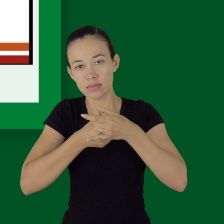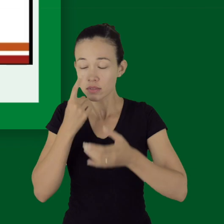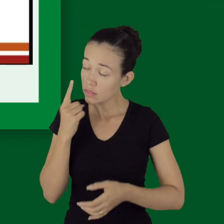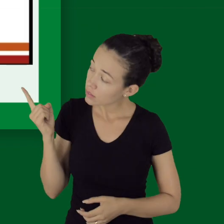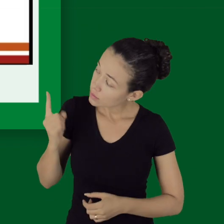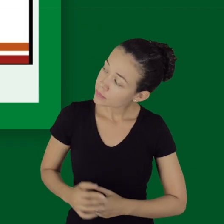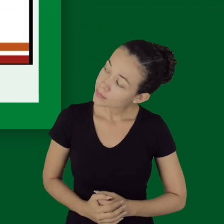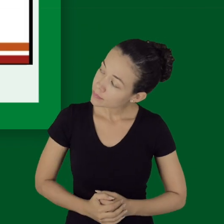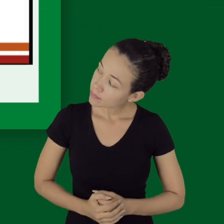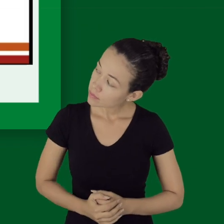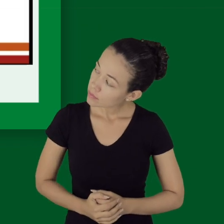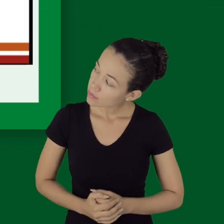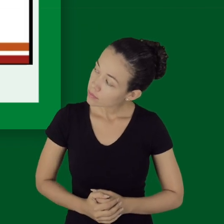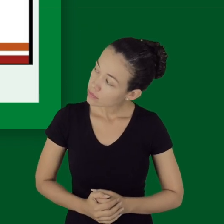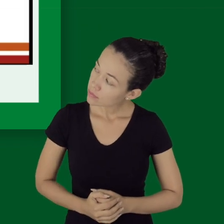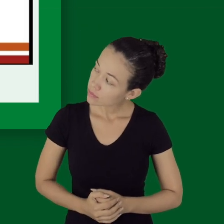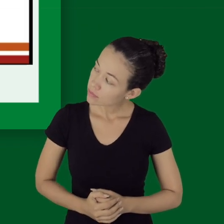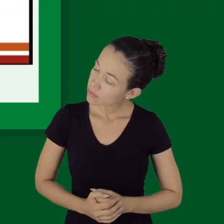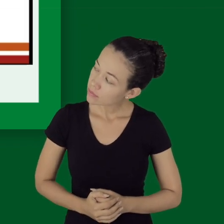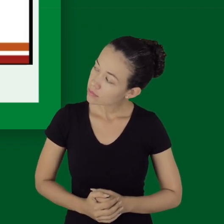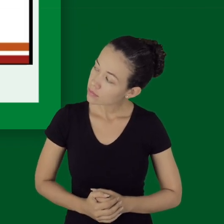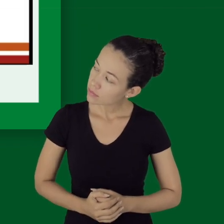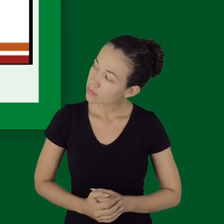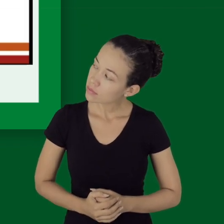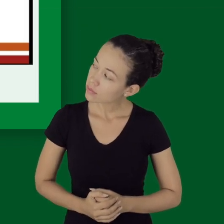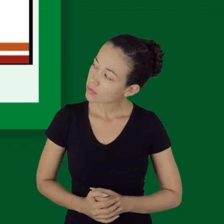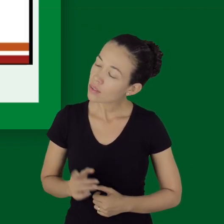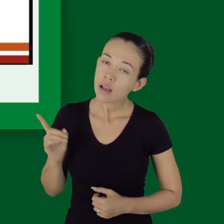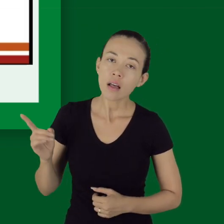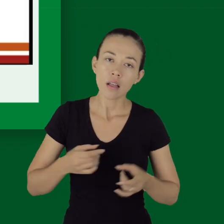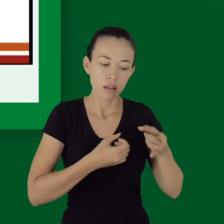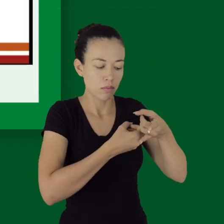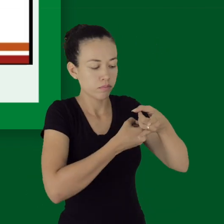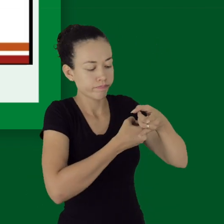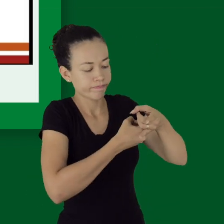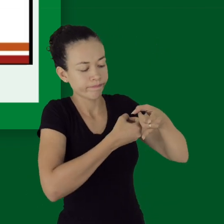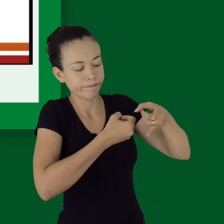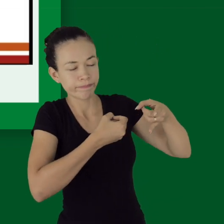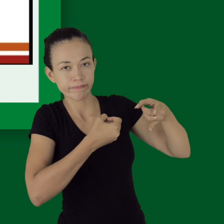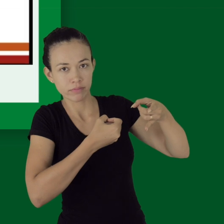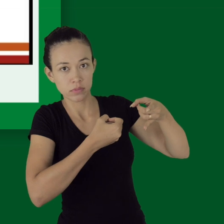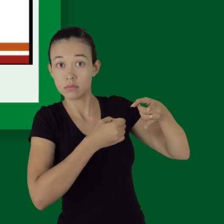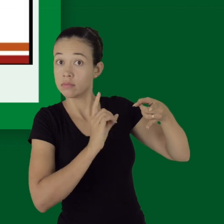ele preenche, a medula preenche quase todo esse espaço, não tem